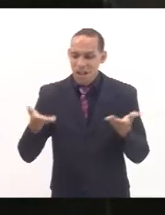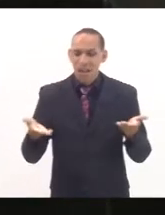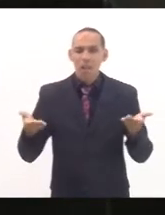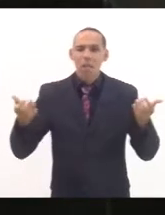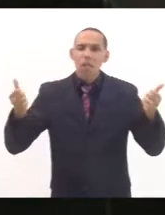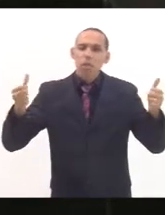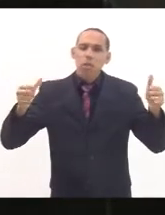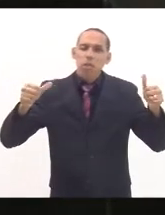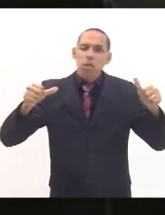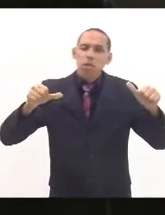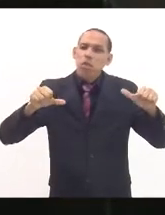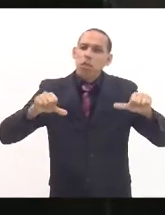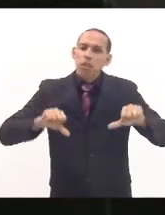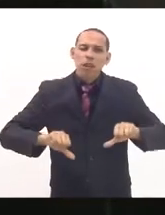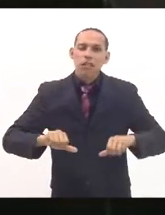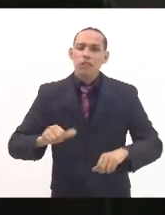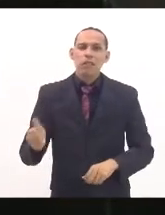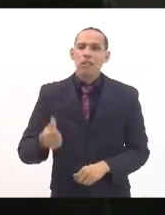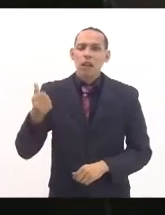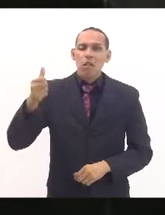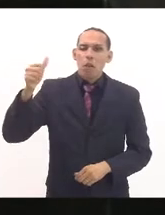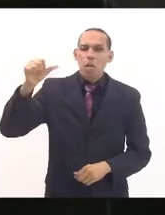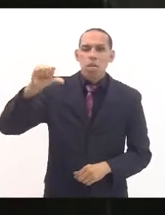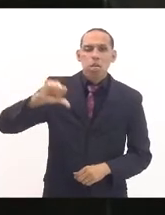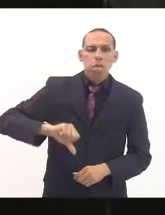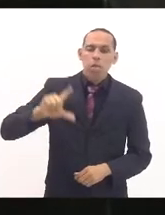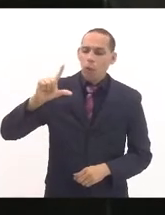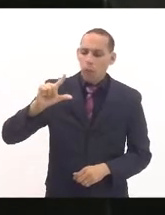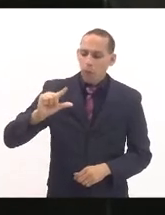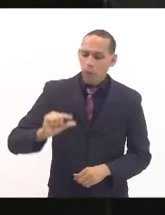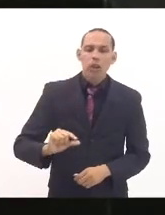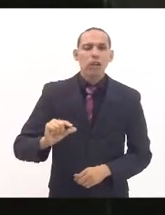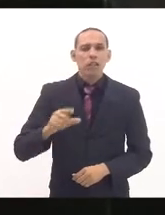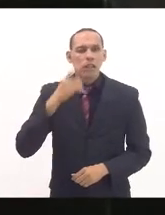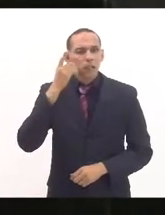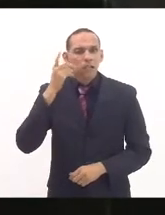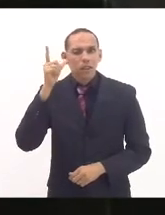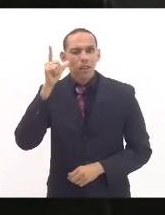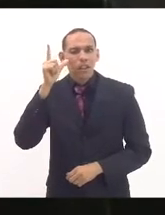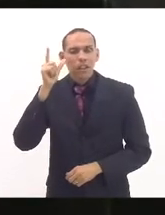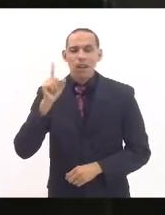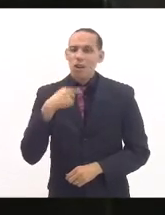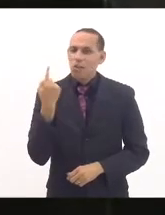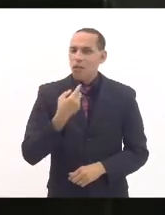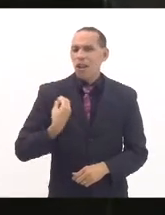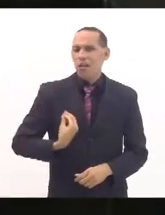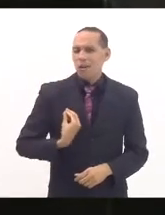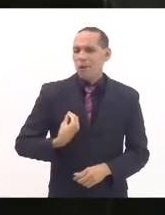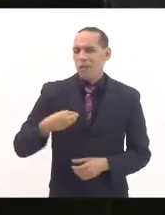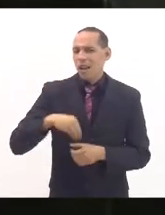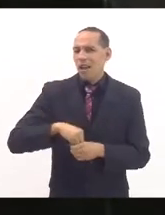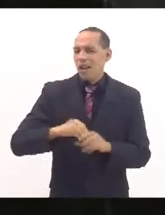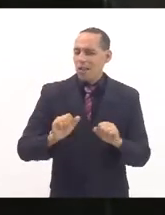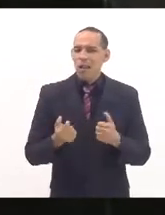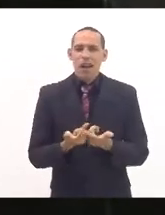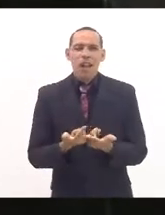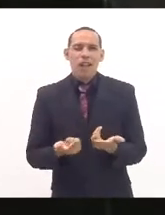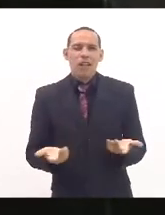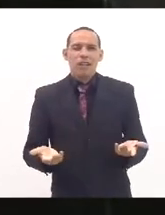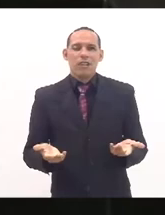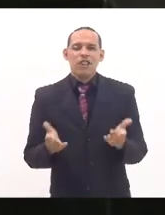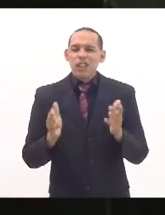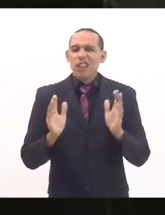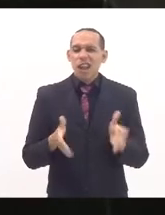caiu de qualidade, deputada Lucinha. Nós que já estamos aqui dentro dessa casa